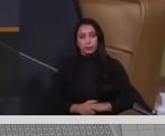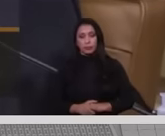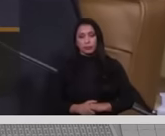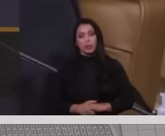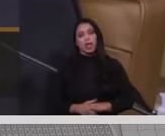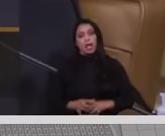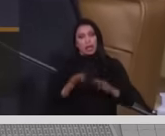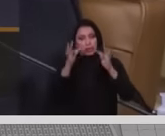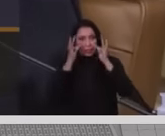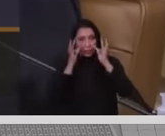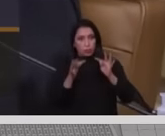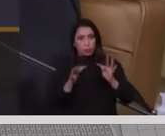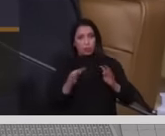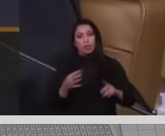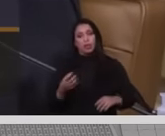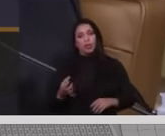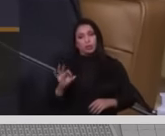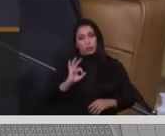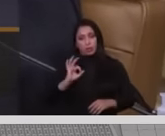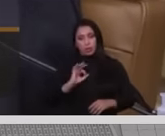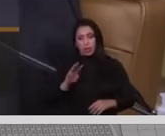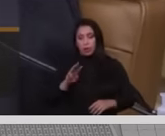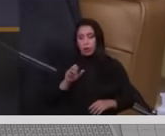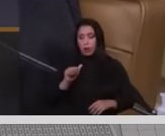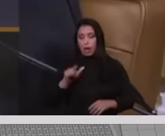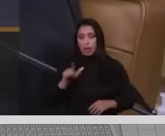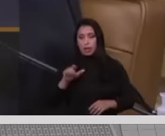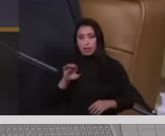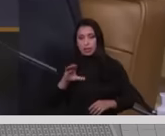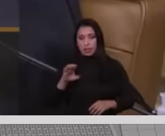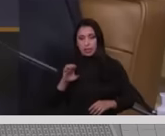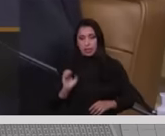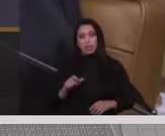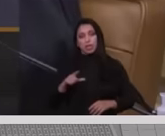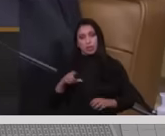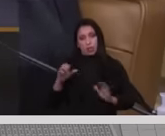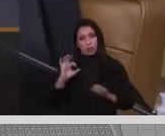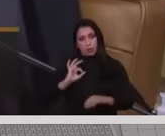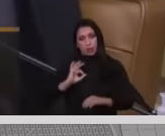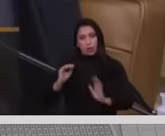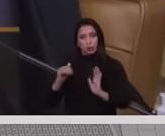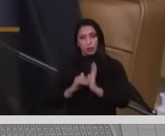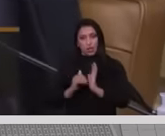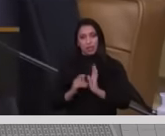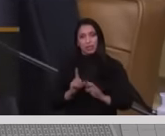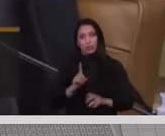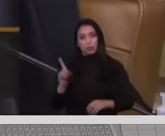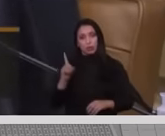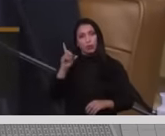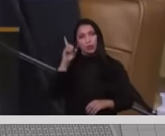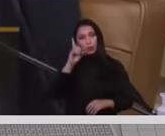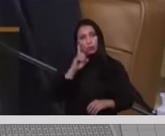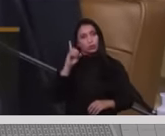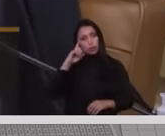que indica, a gente vai aguardar, obviamente, todo o voto do ministro André Mendonça, mas ele não deve seguir o que